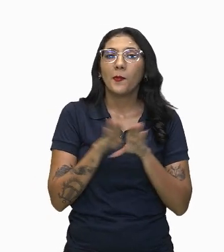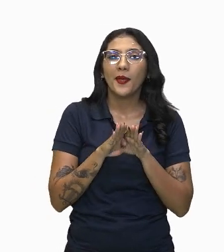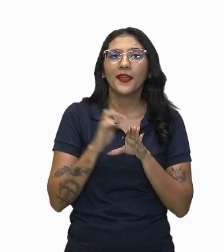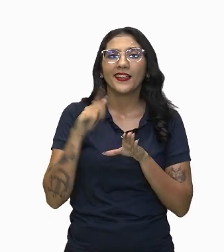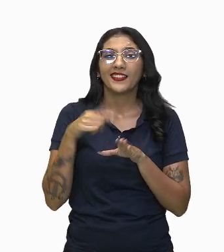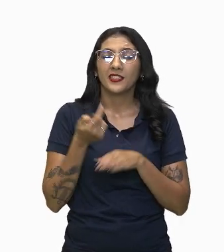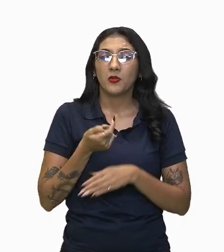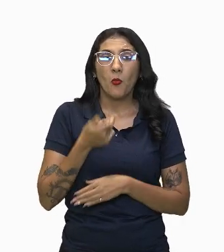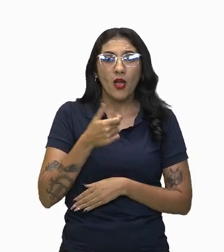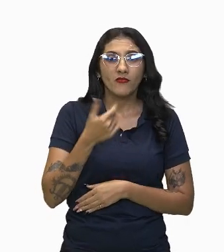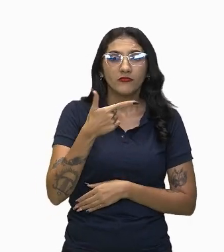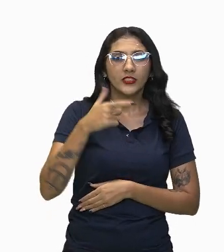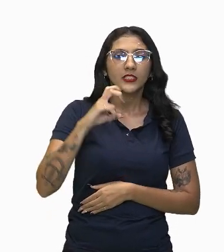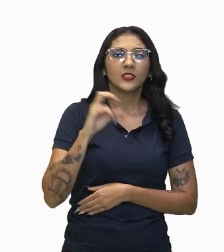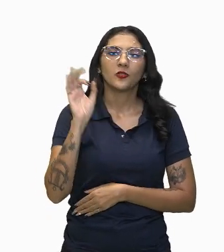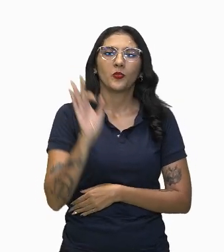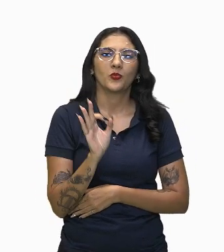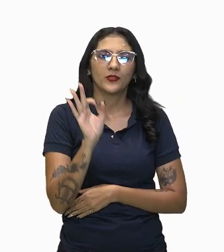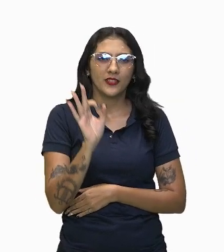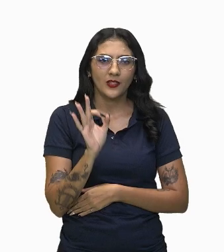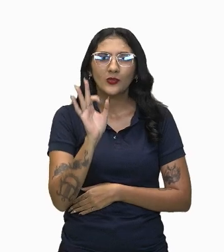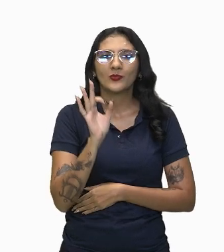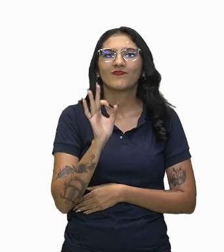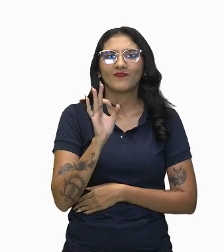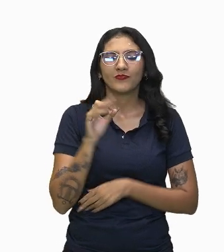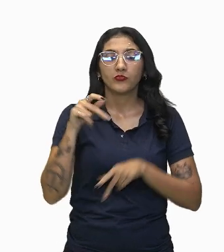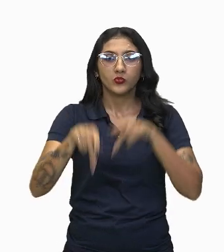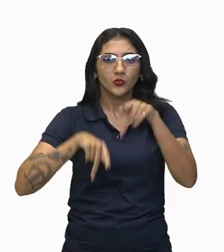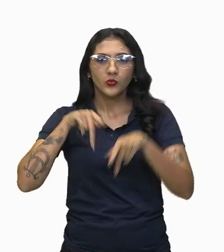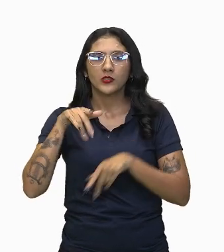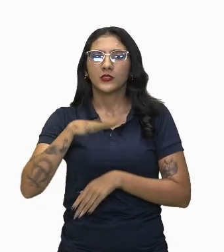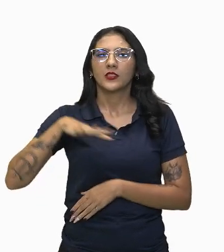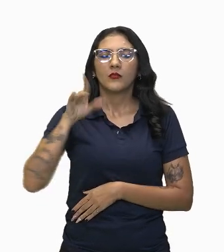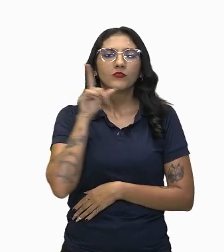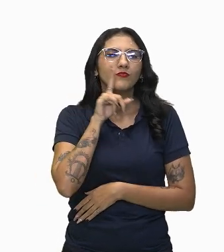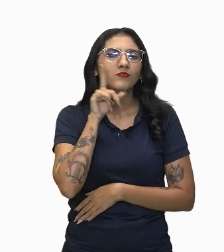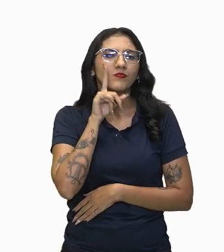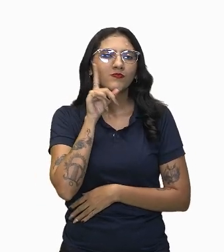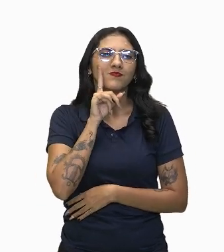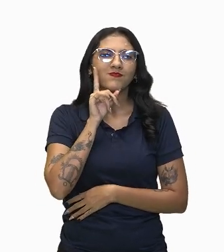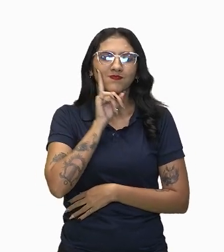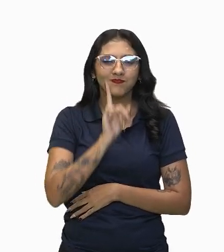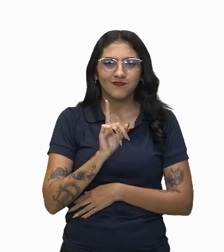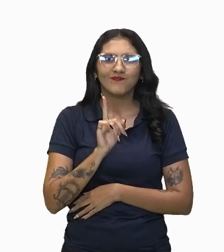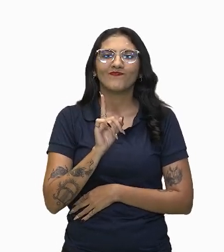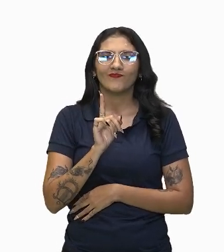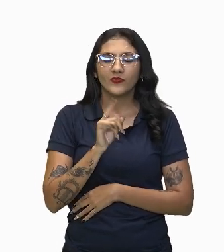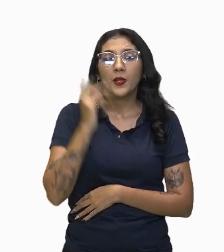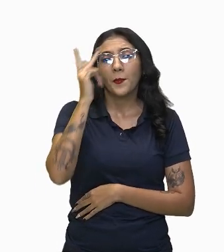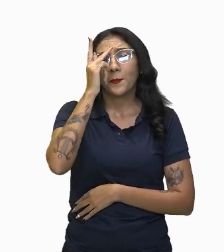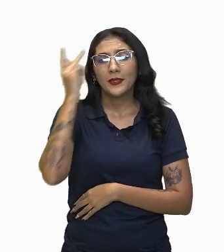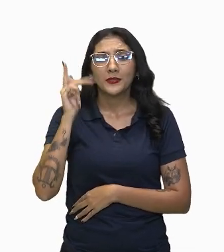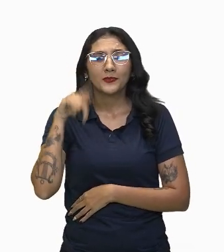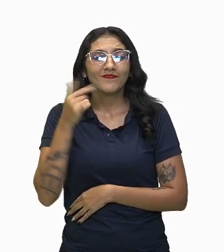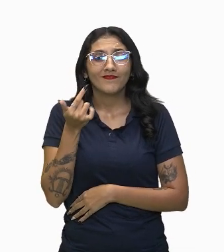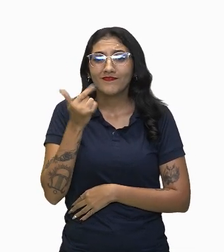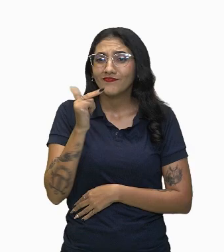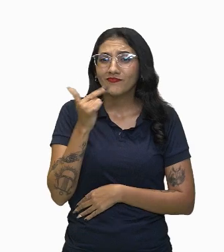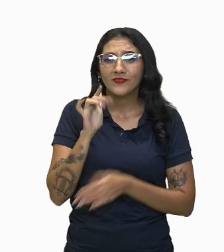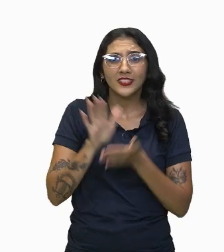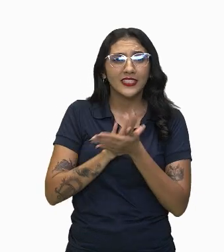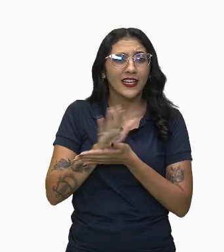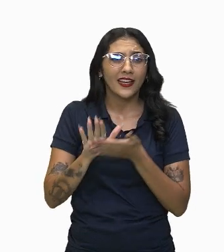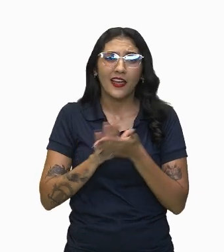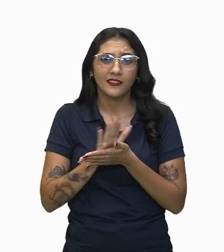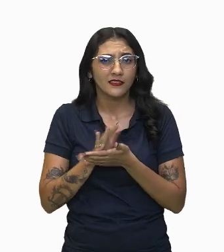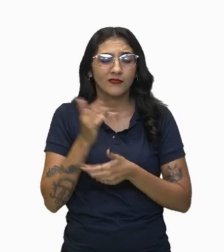25% da população dos Estados Unidos, ou seja, 1/4 da população norte-americana ela ficou sem o seu